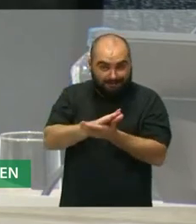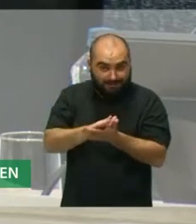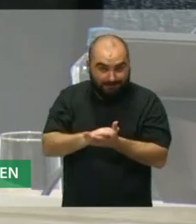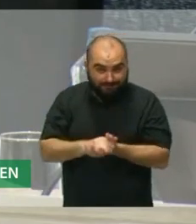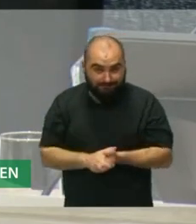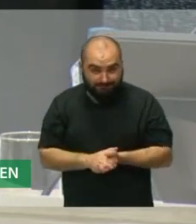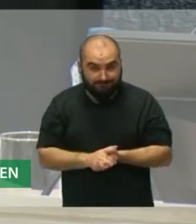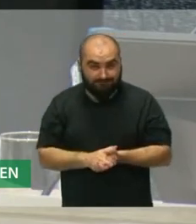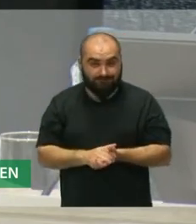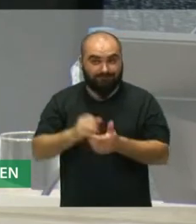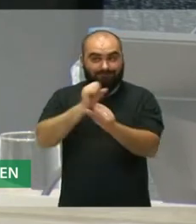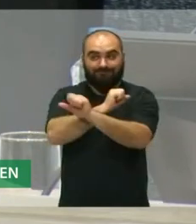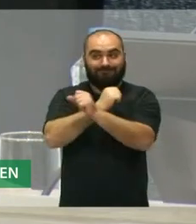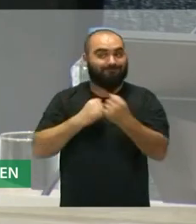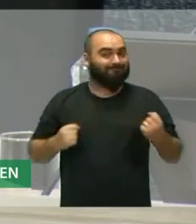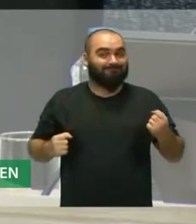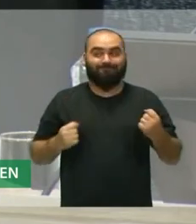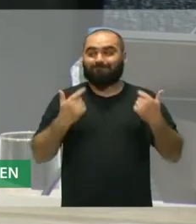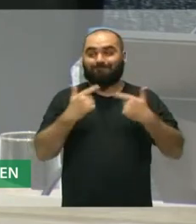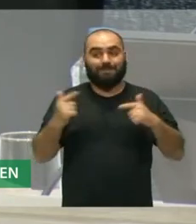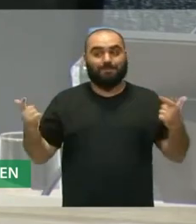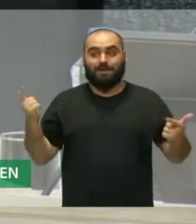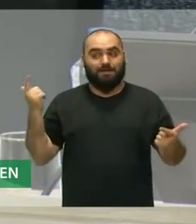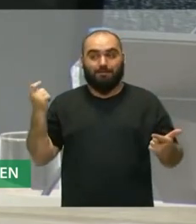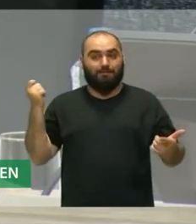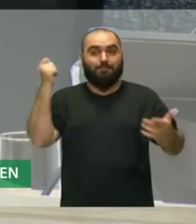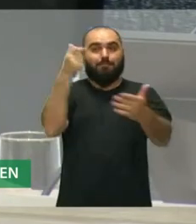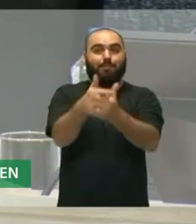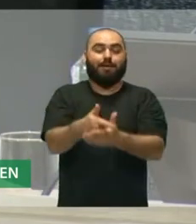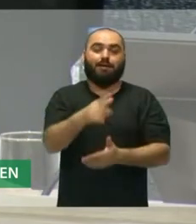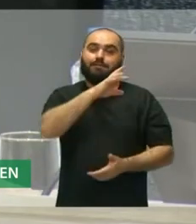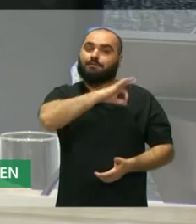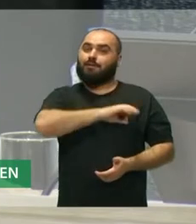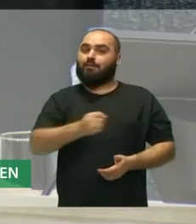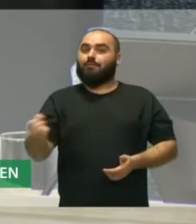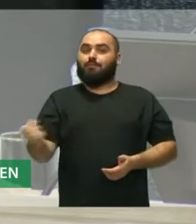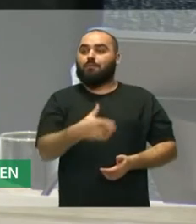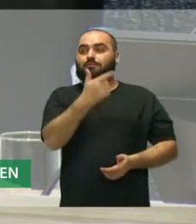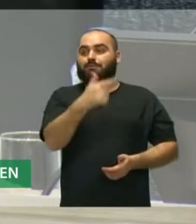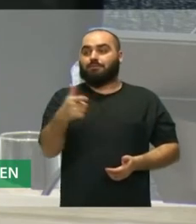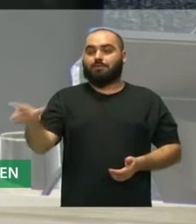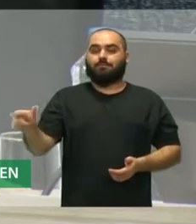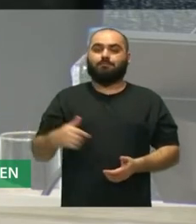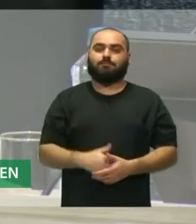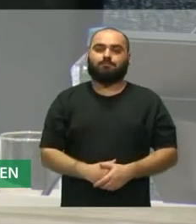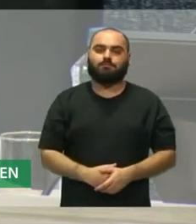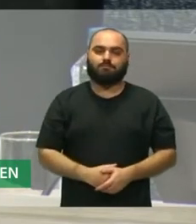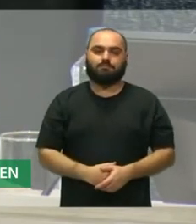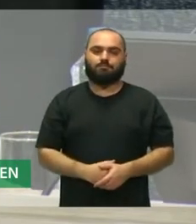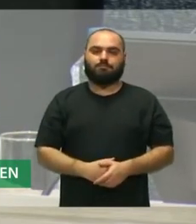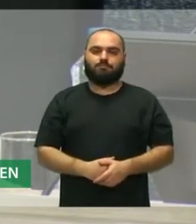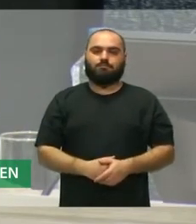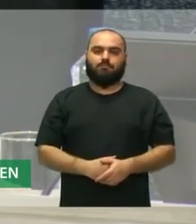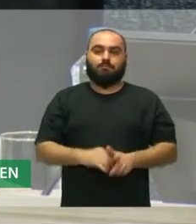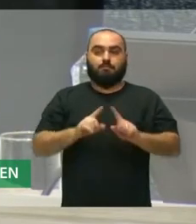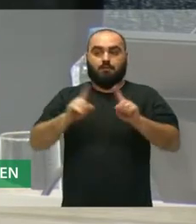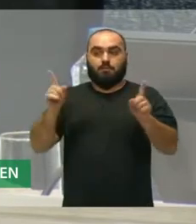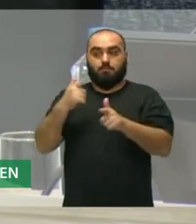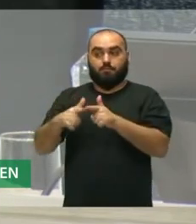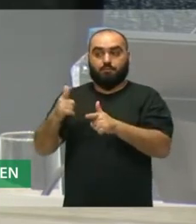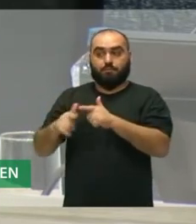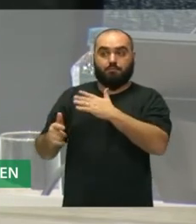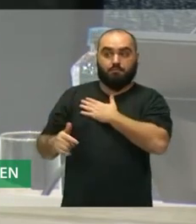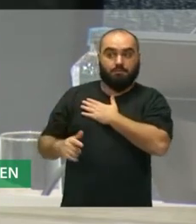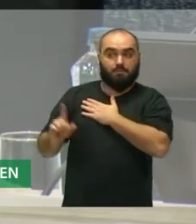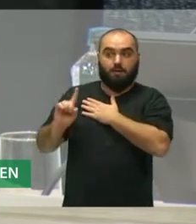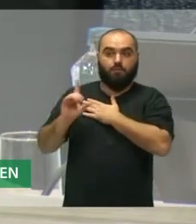é impossível. Nós não temos como pagar o piso de enfermagem. Mas isso não é uma condição nossa, é uma condição de